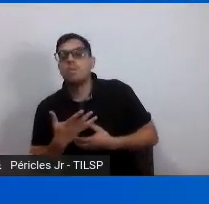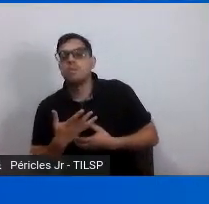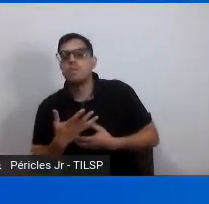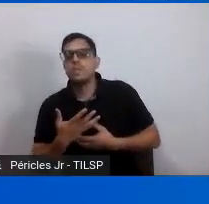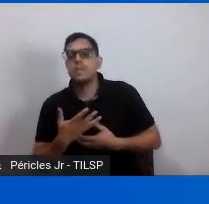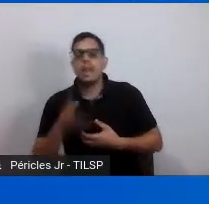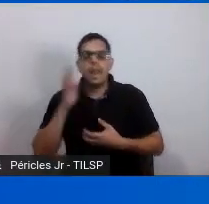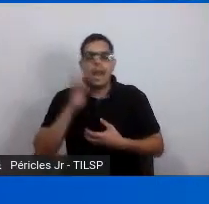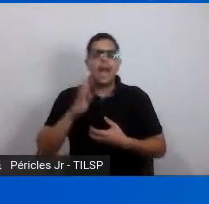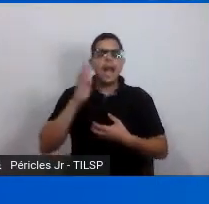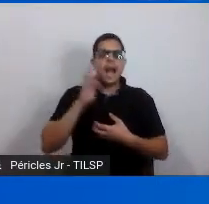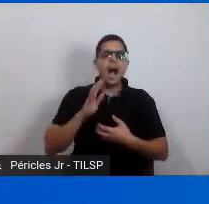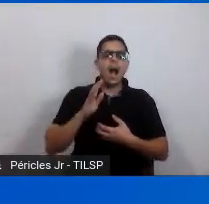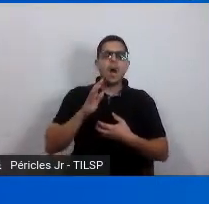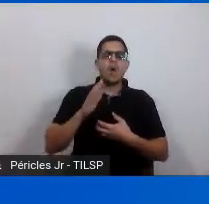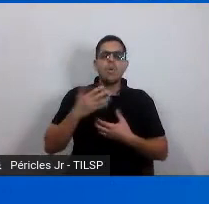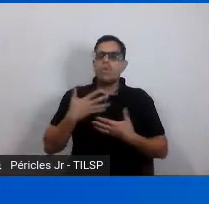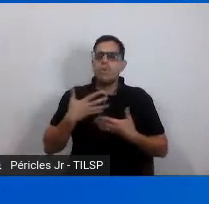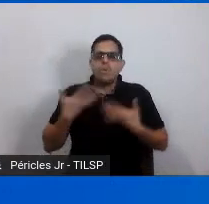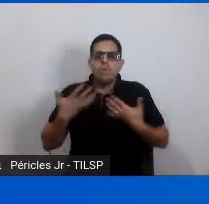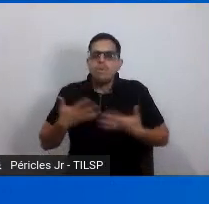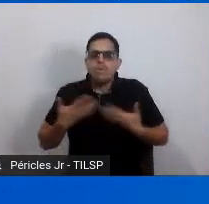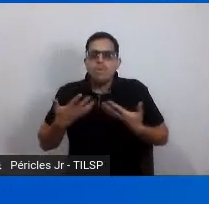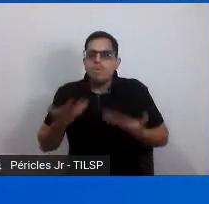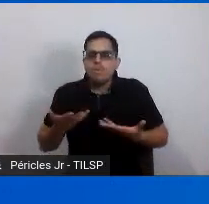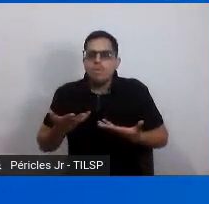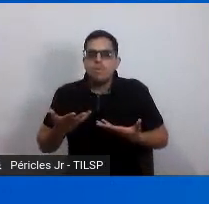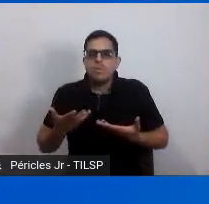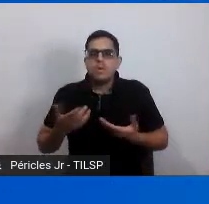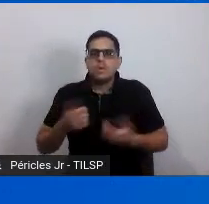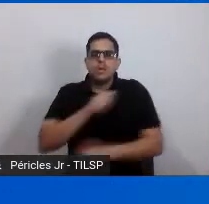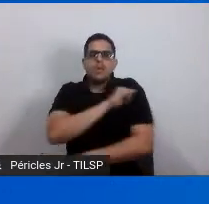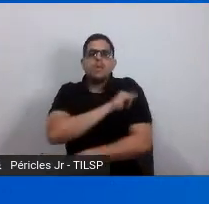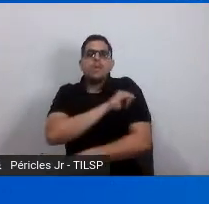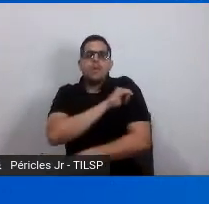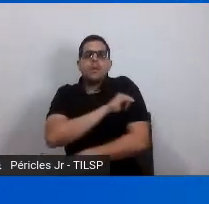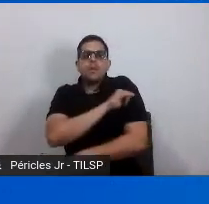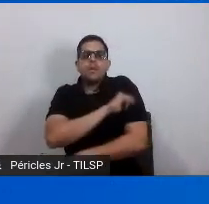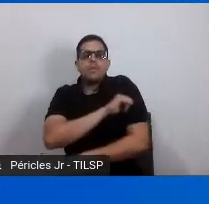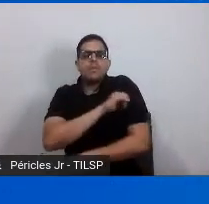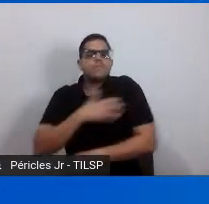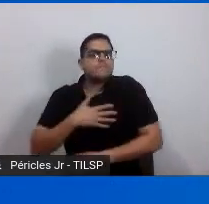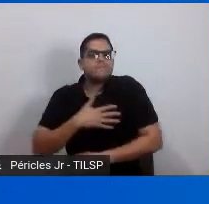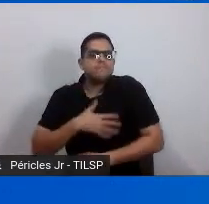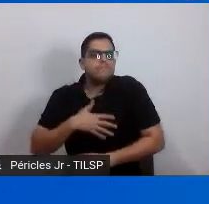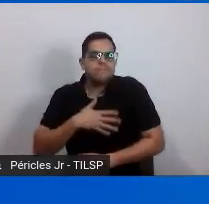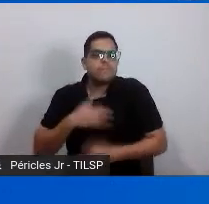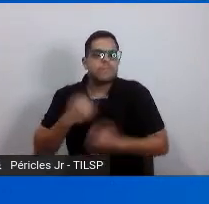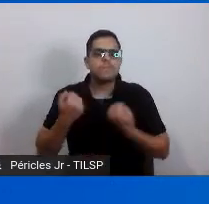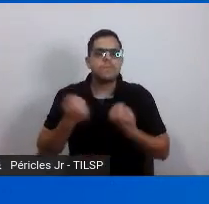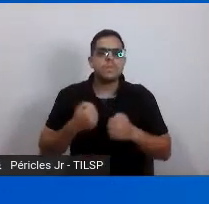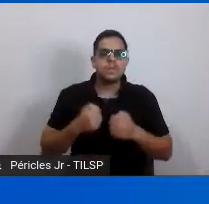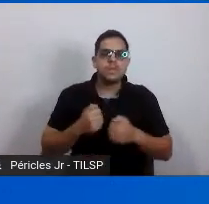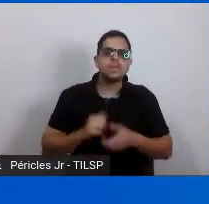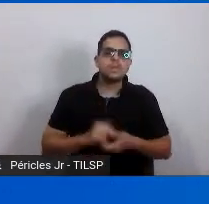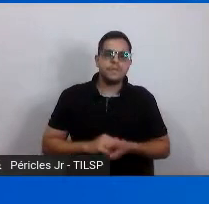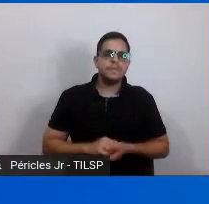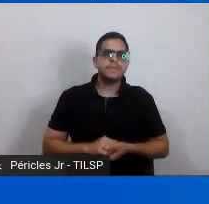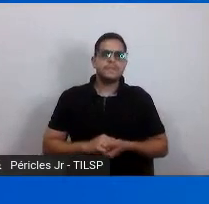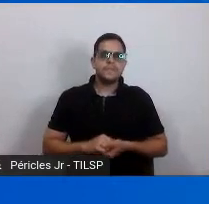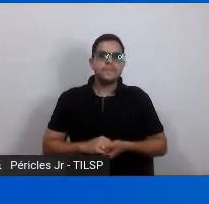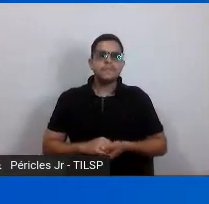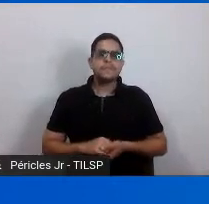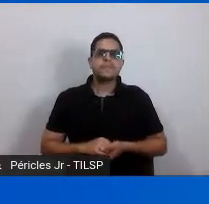né precisa ser frutificada precisa ser intensificada eu falo sempre isso para os meus filhos né que a gente precisa continuar